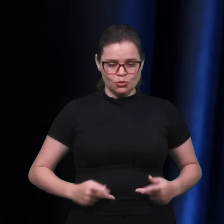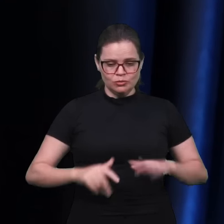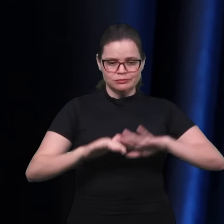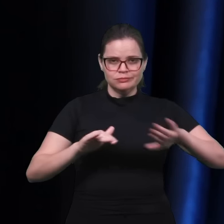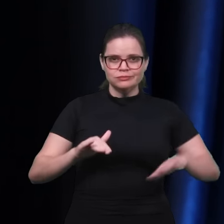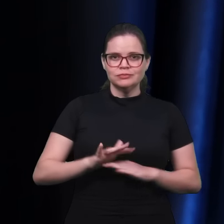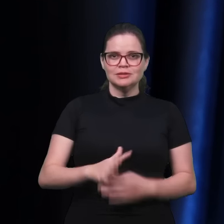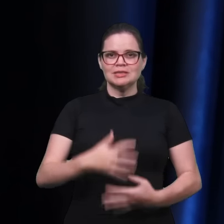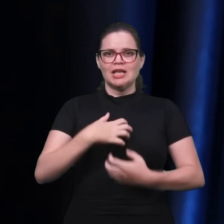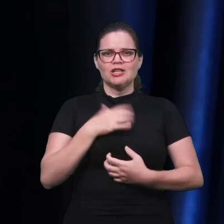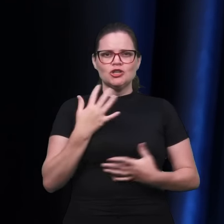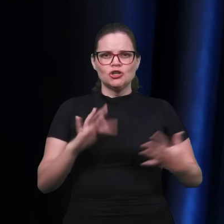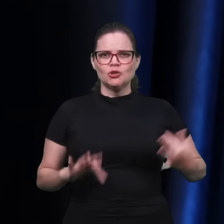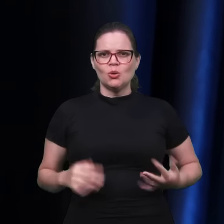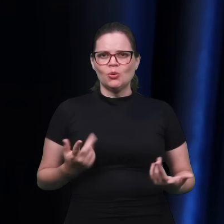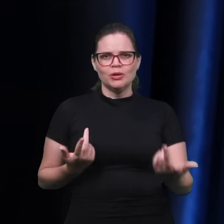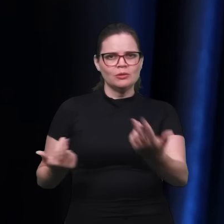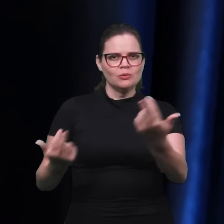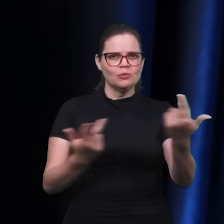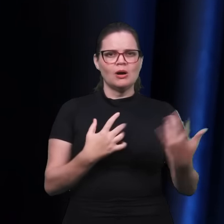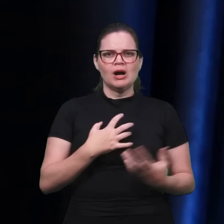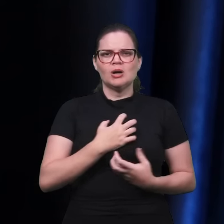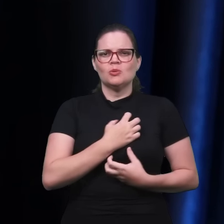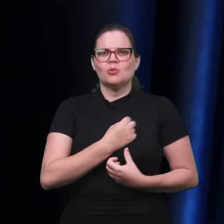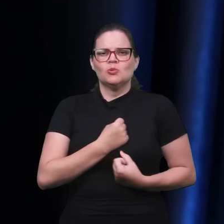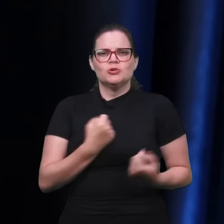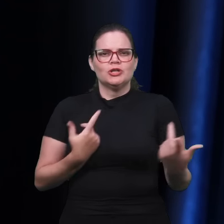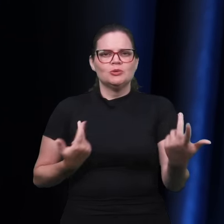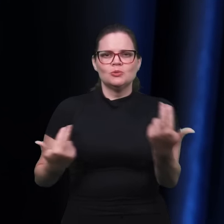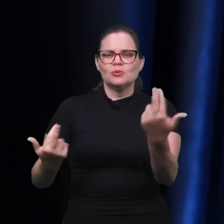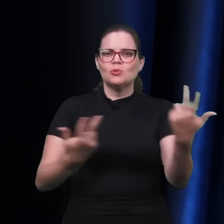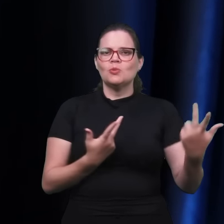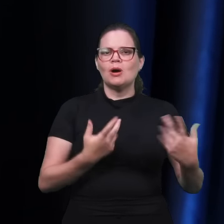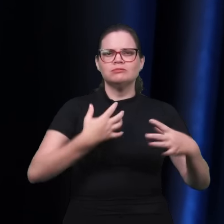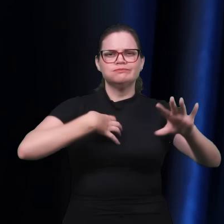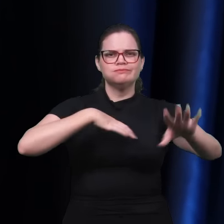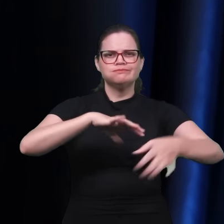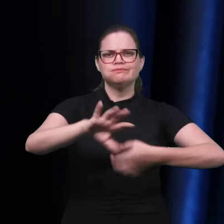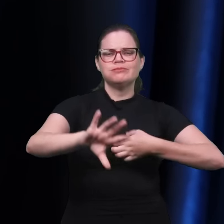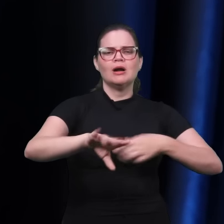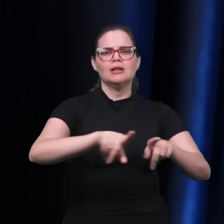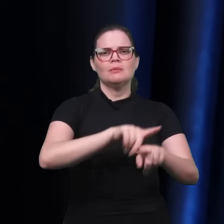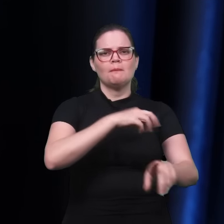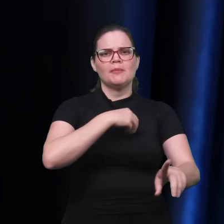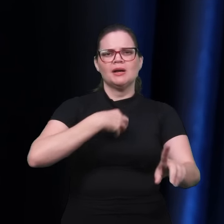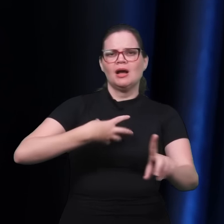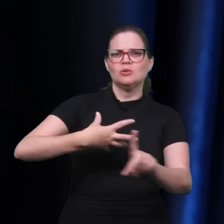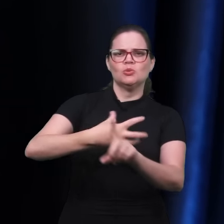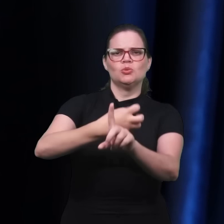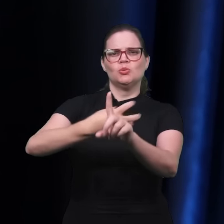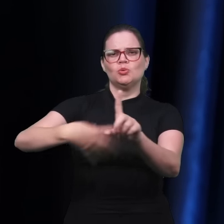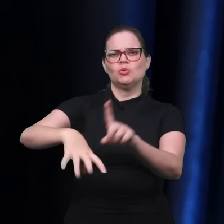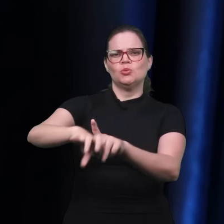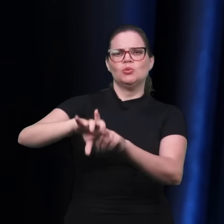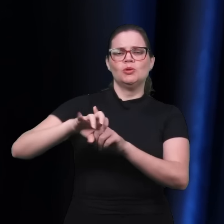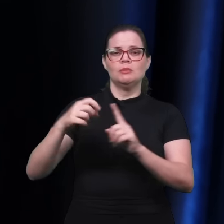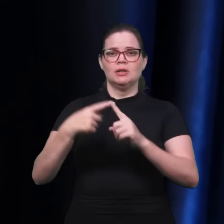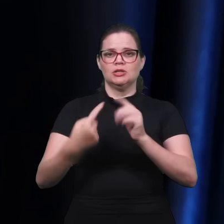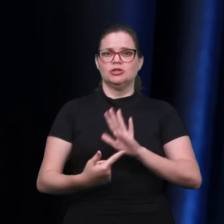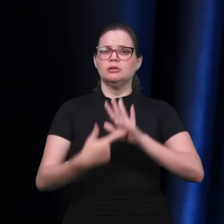dores, para sentir as nossas angústias, para que, levando sobre si também, porque aqui nós estamos começando do